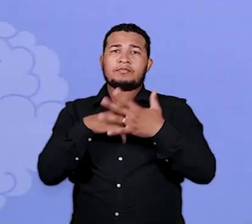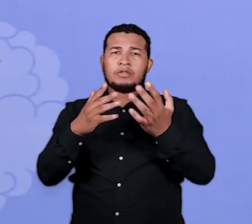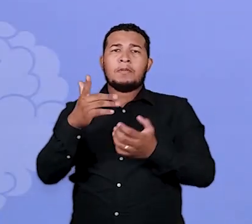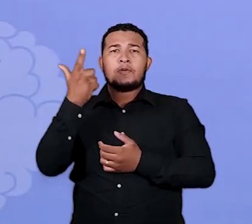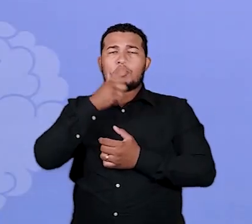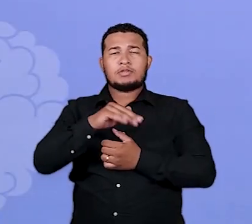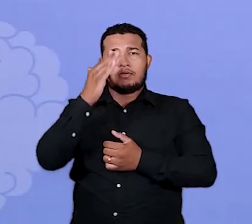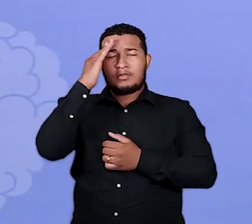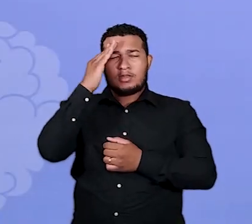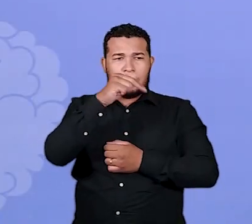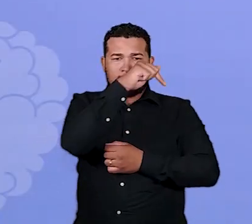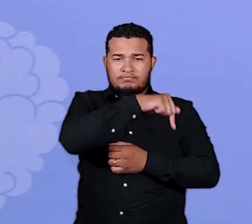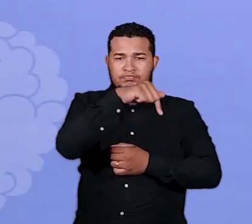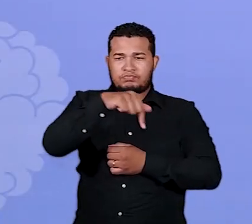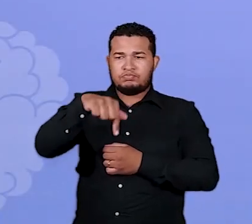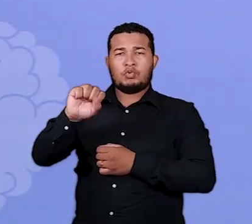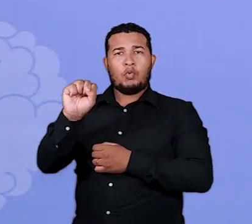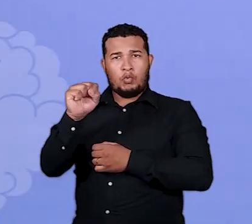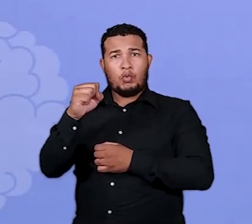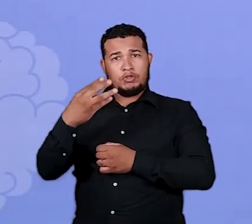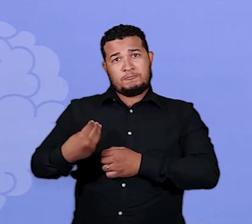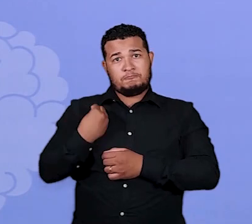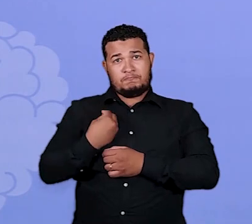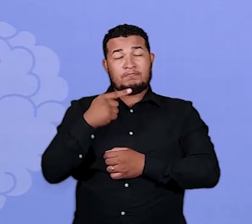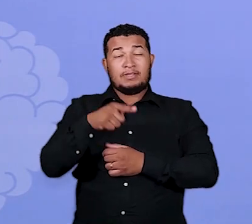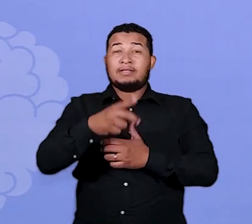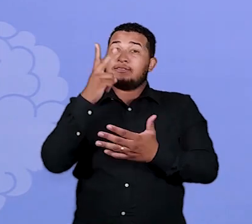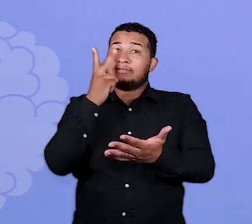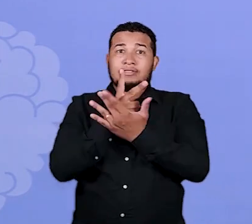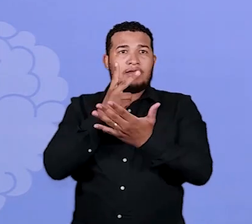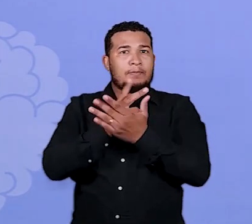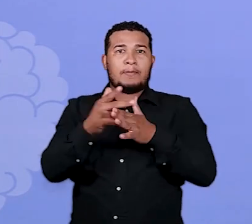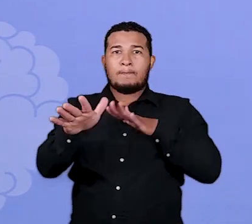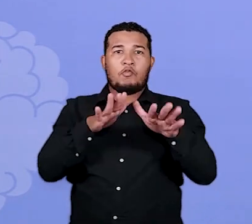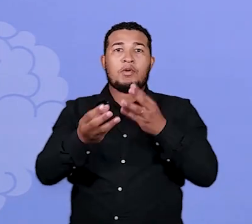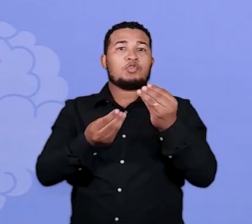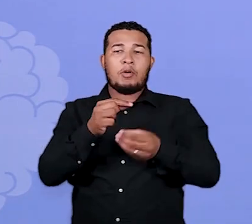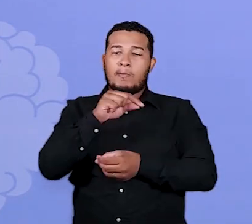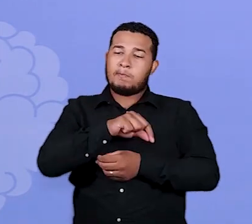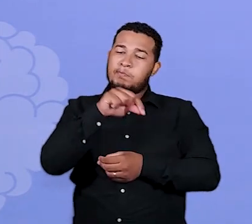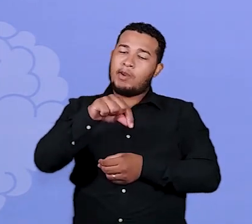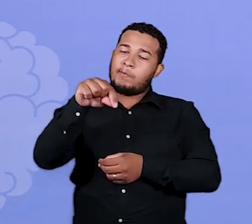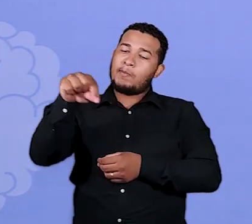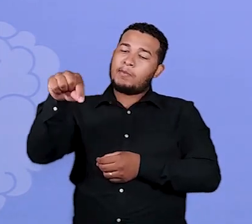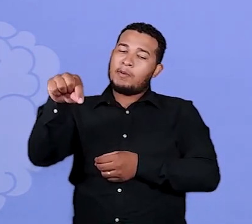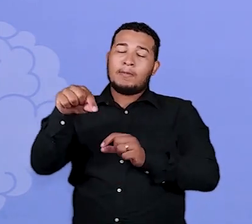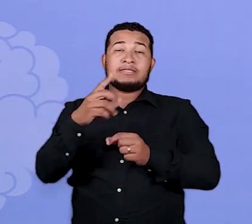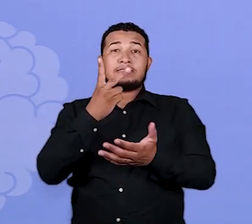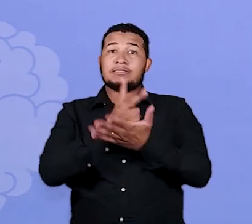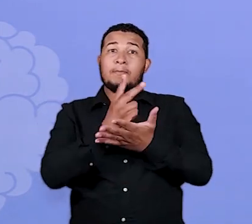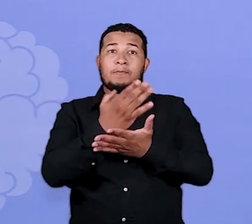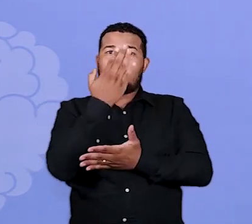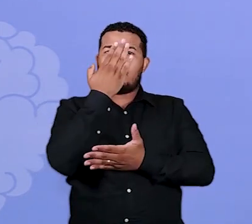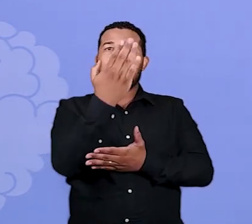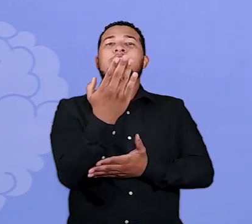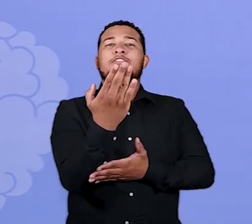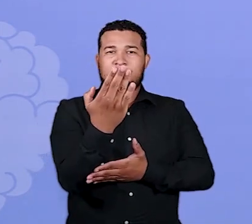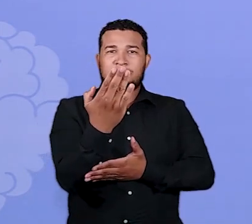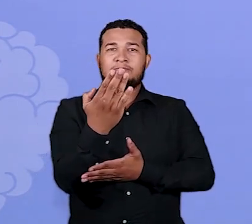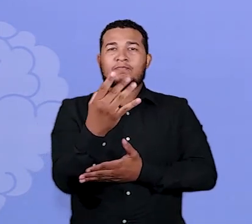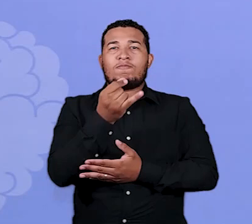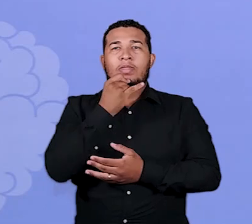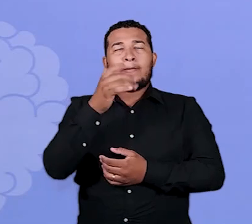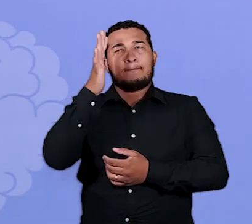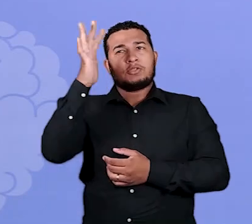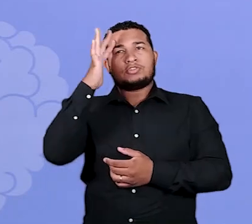você entender os peões, os 8 peões que estão ali na frente, eles sempre movimentam-se na vertical. Eles vão sempre para frente. É